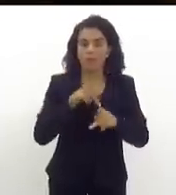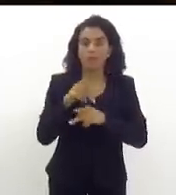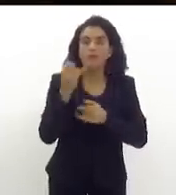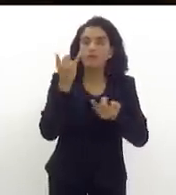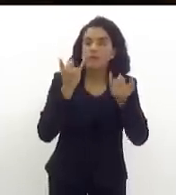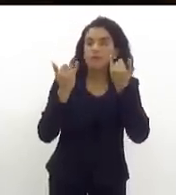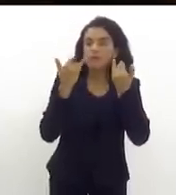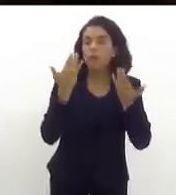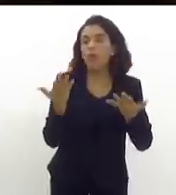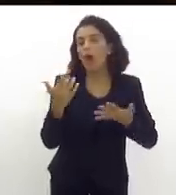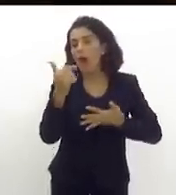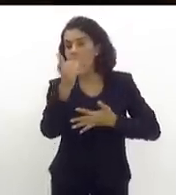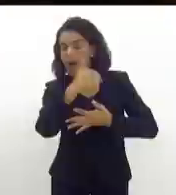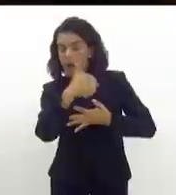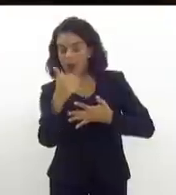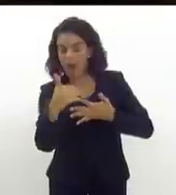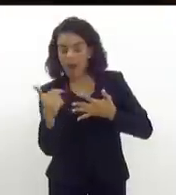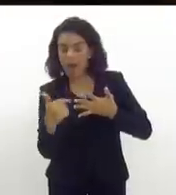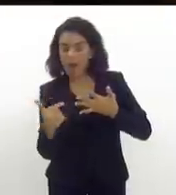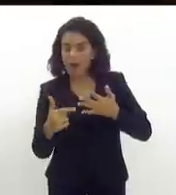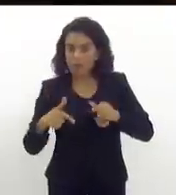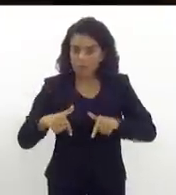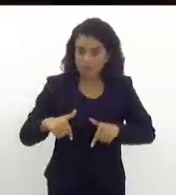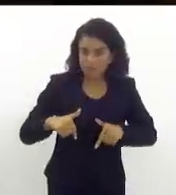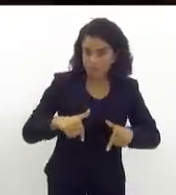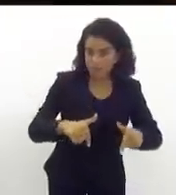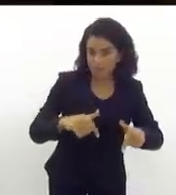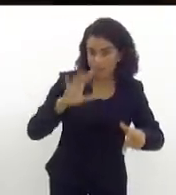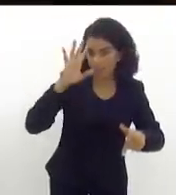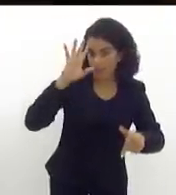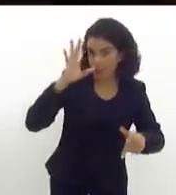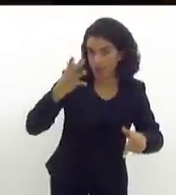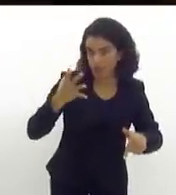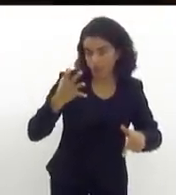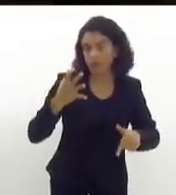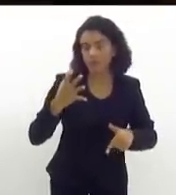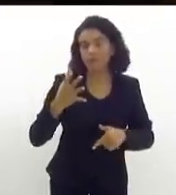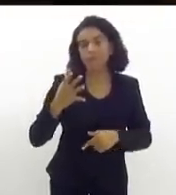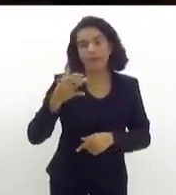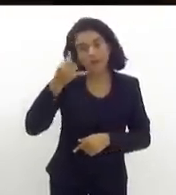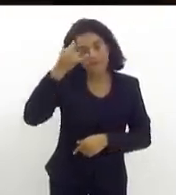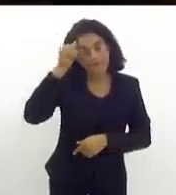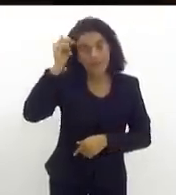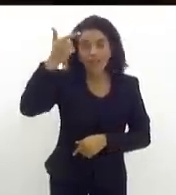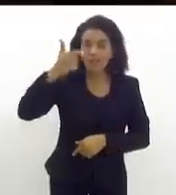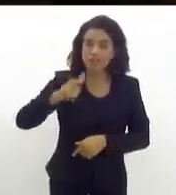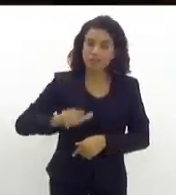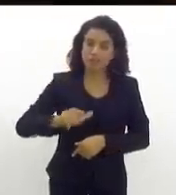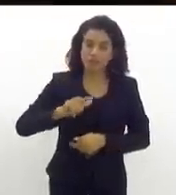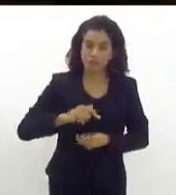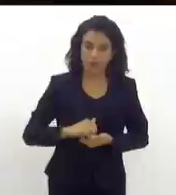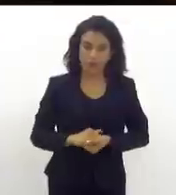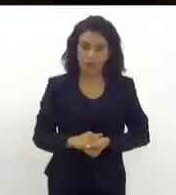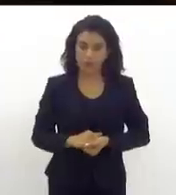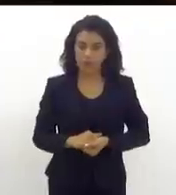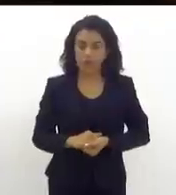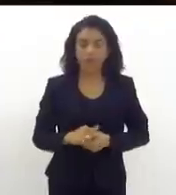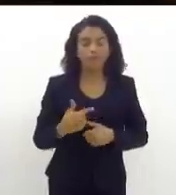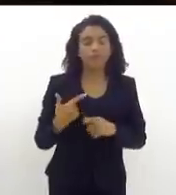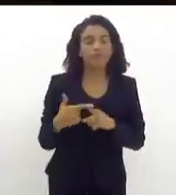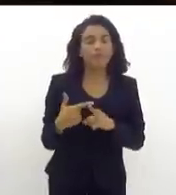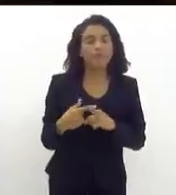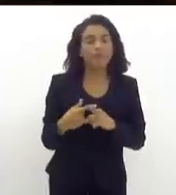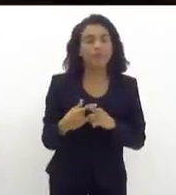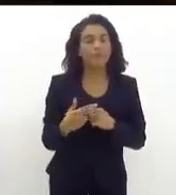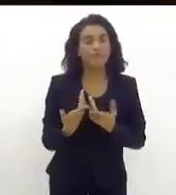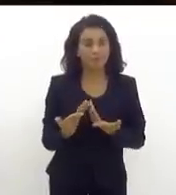quais as providências tomadas para que isso não ocorra mais porque